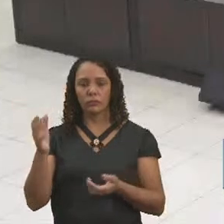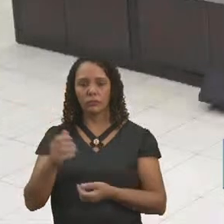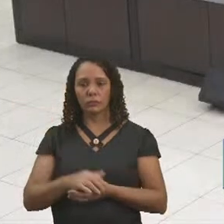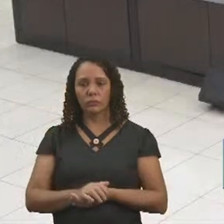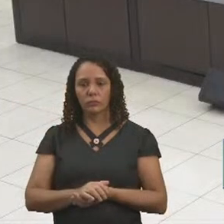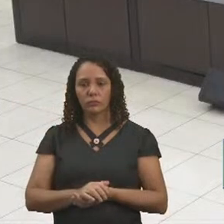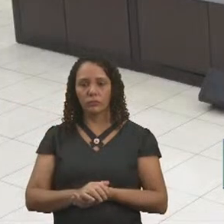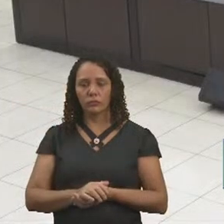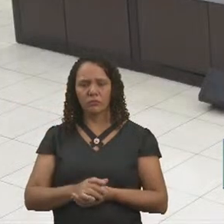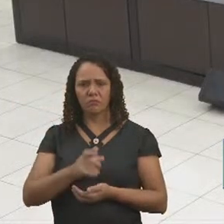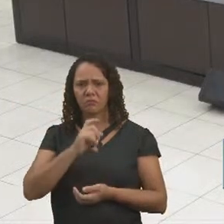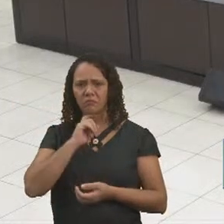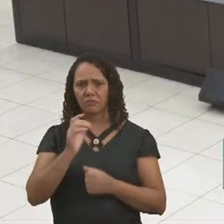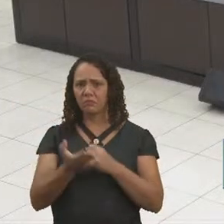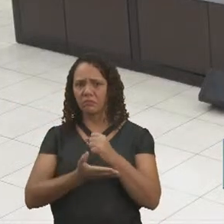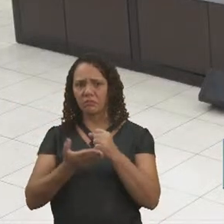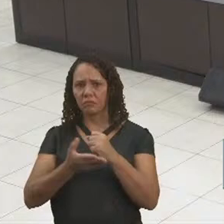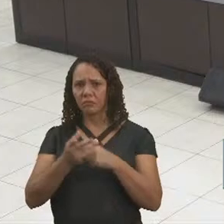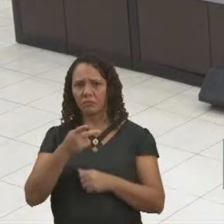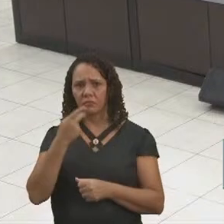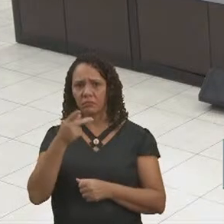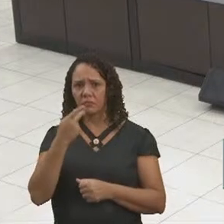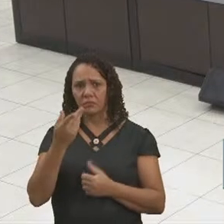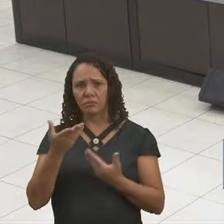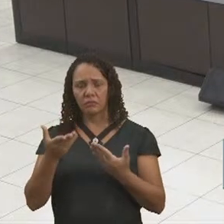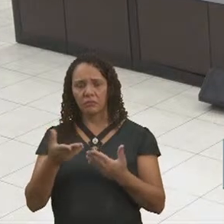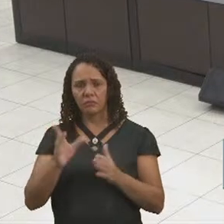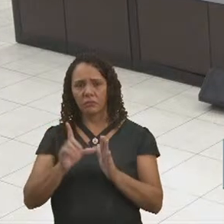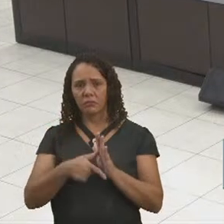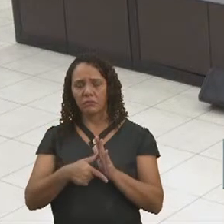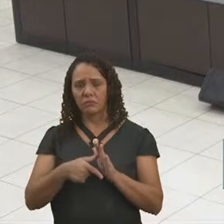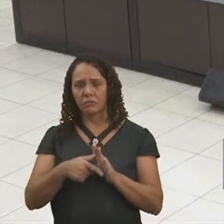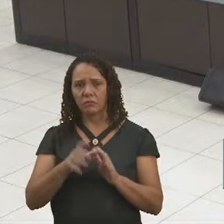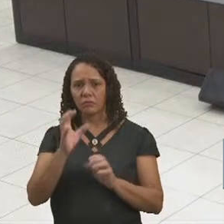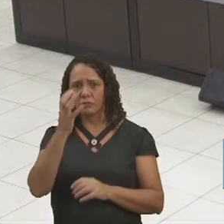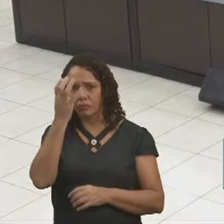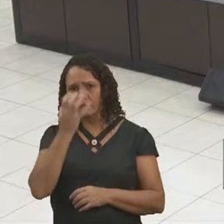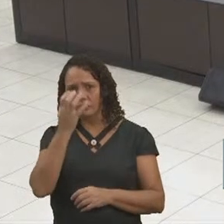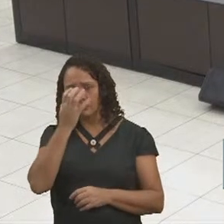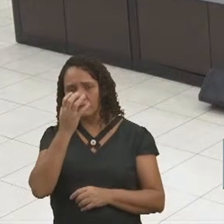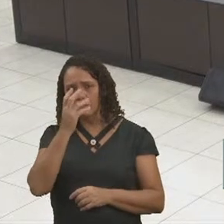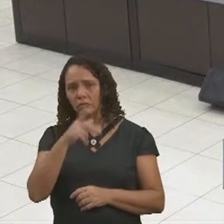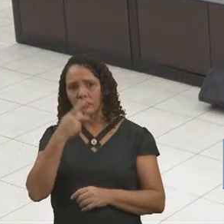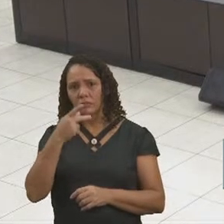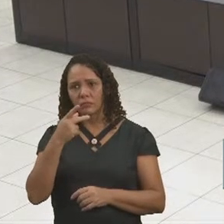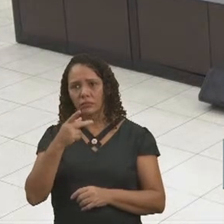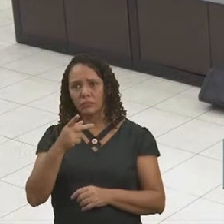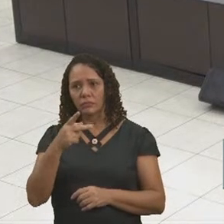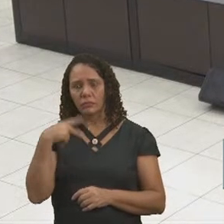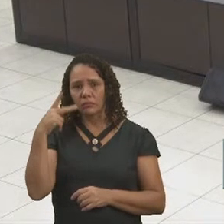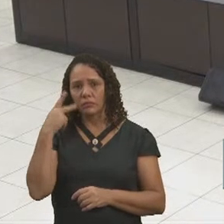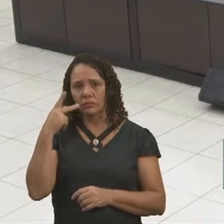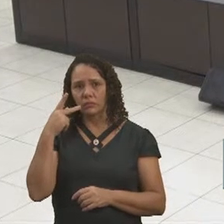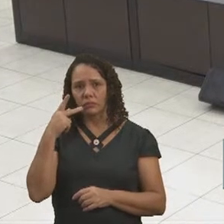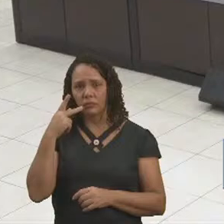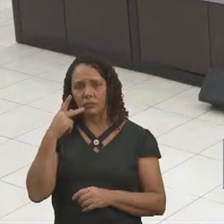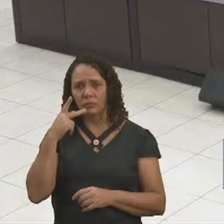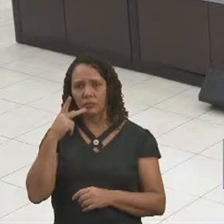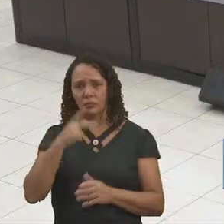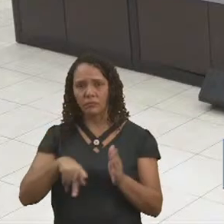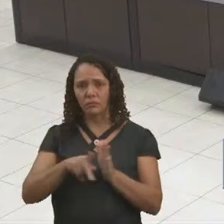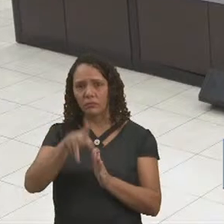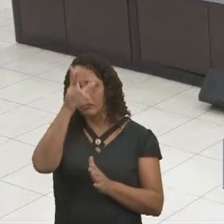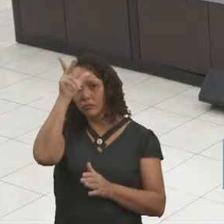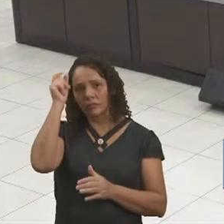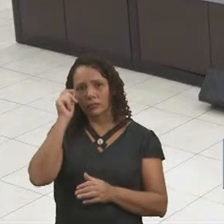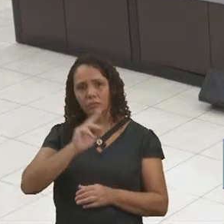ninguém da base fala para poder responder. E aí depois fica bravo que fala que é vereador do prefeito e não do povo. Mas vamos lá, vou